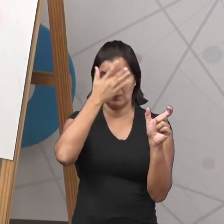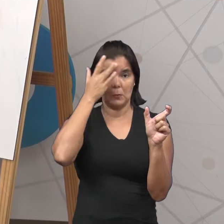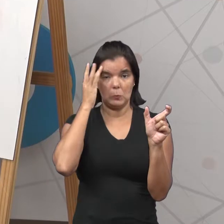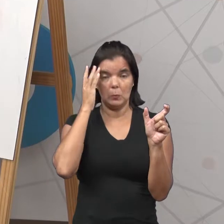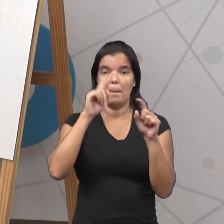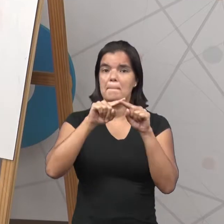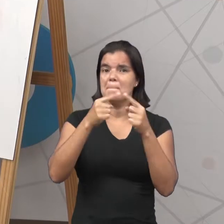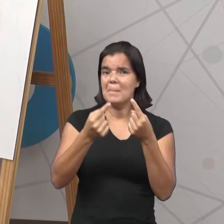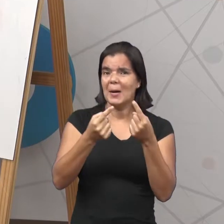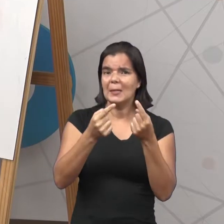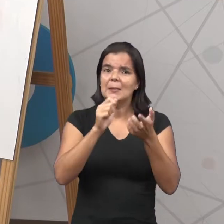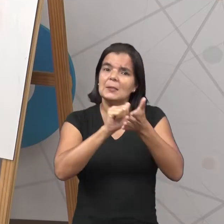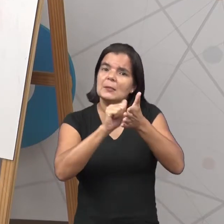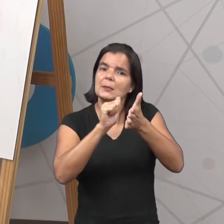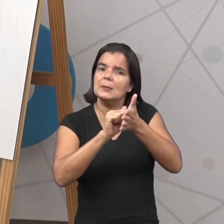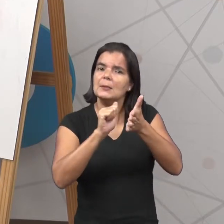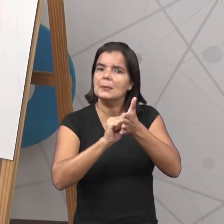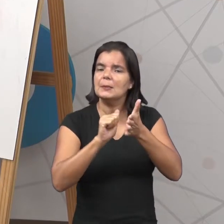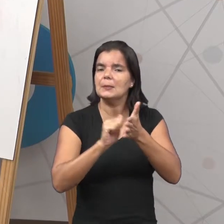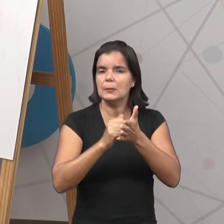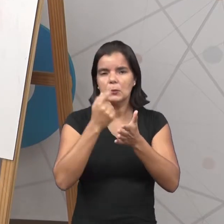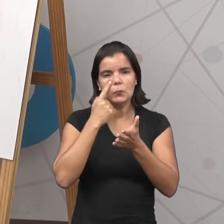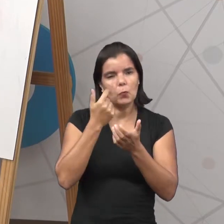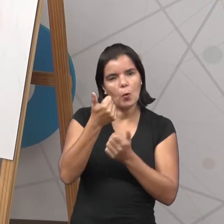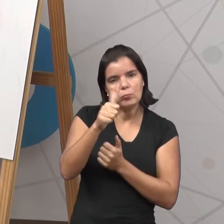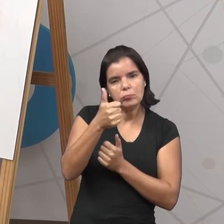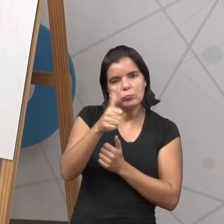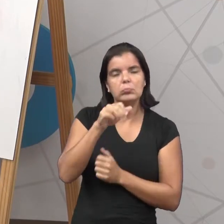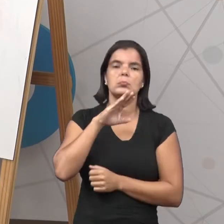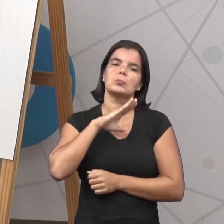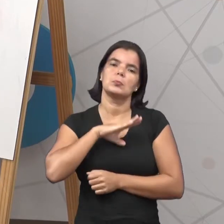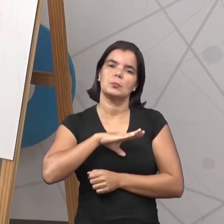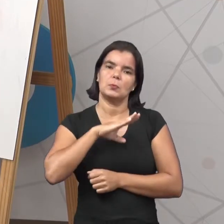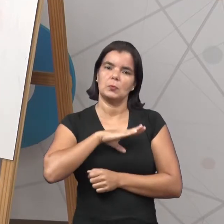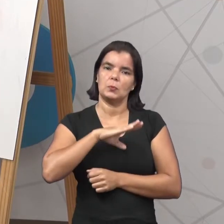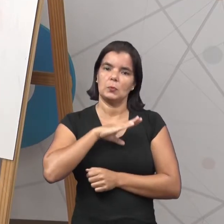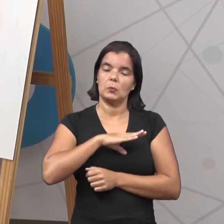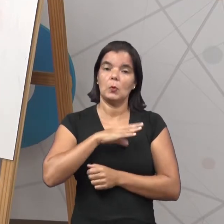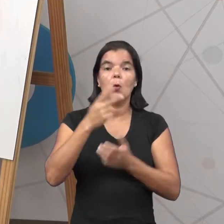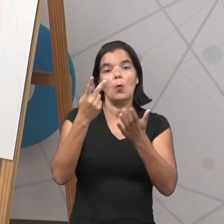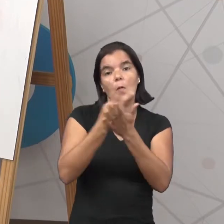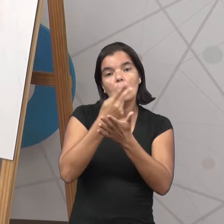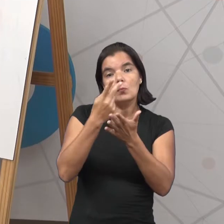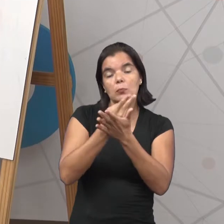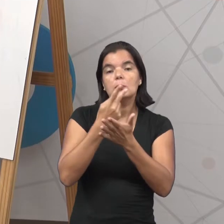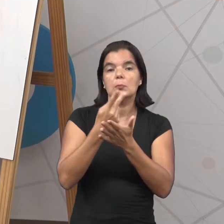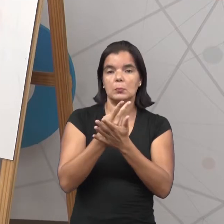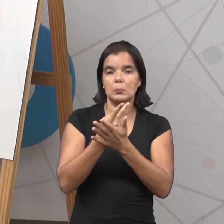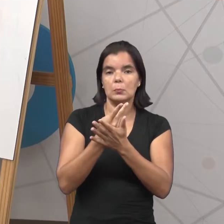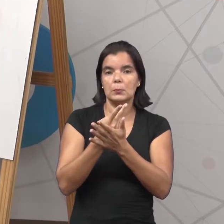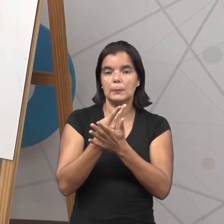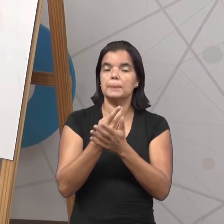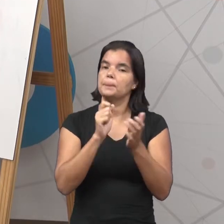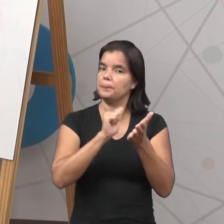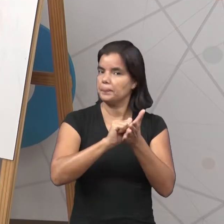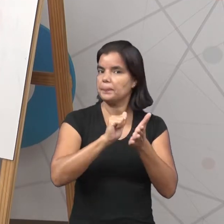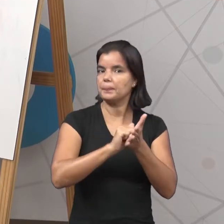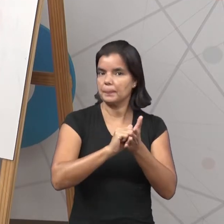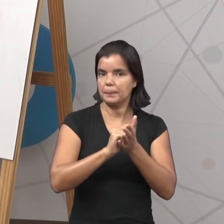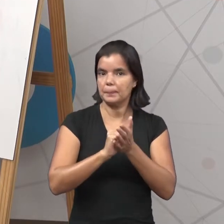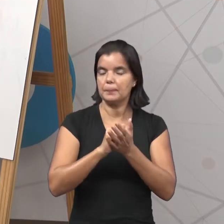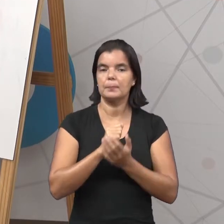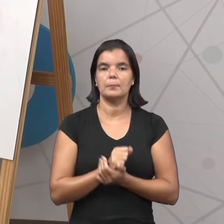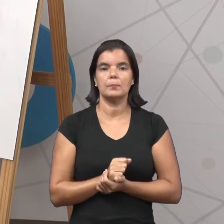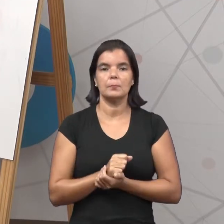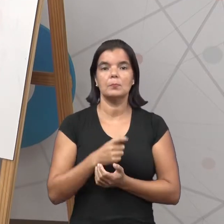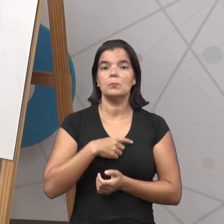personagens, mas elas estão escritas, se nós formos analisar na língua portuguesa, com alguns erros ortográficos na sua escrita, tá?